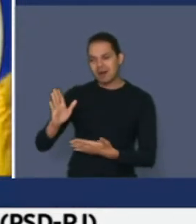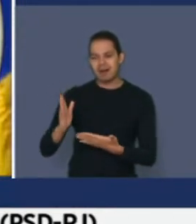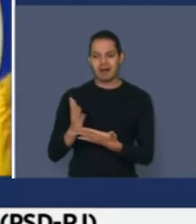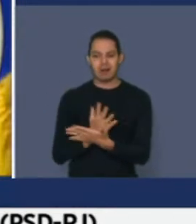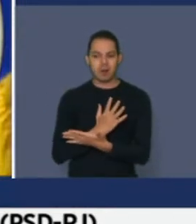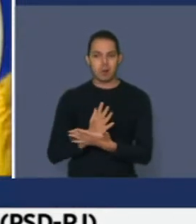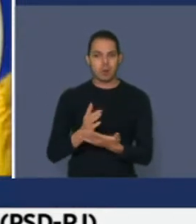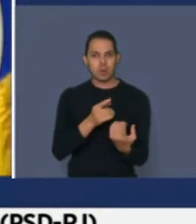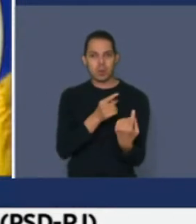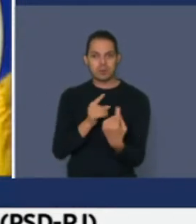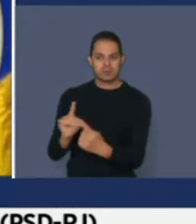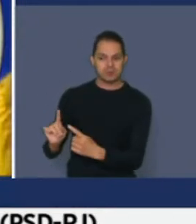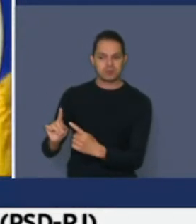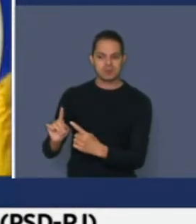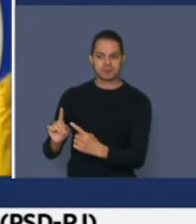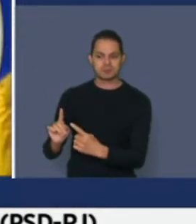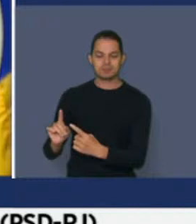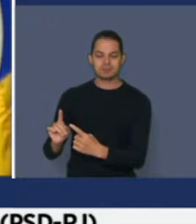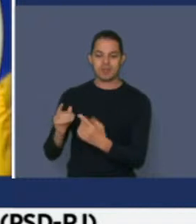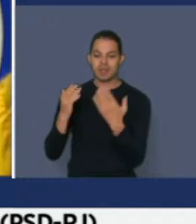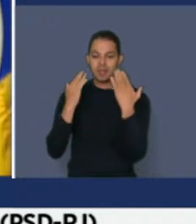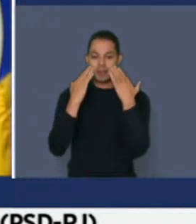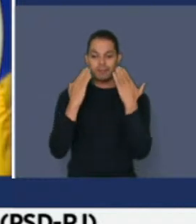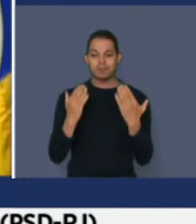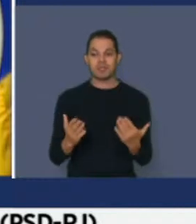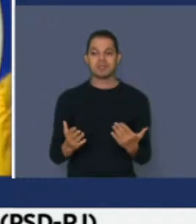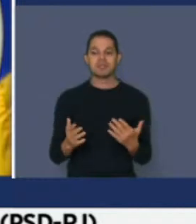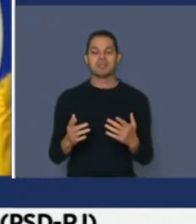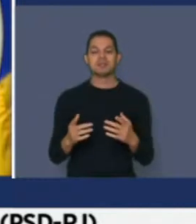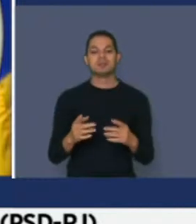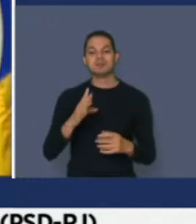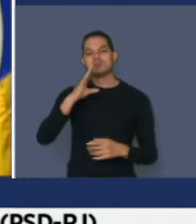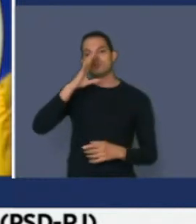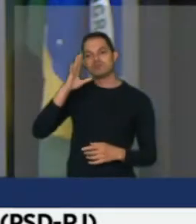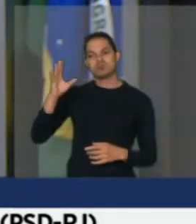ela foram apresentadas